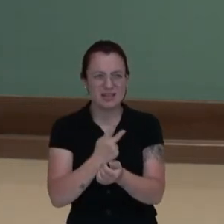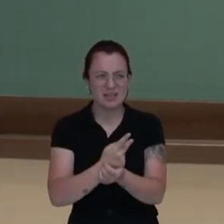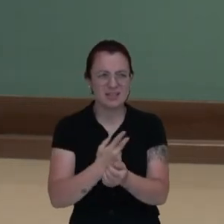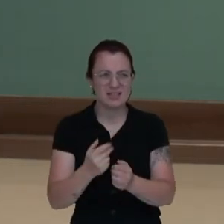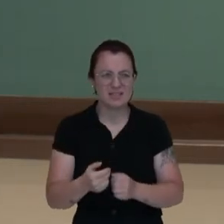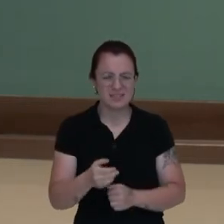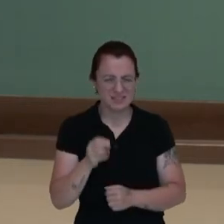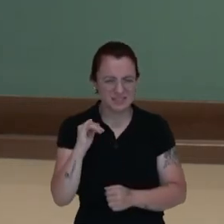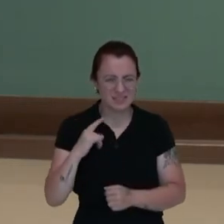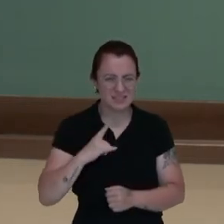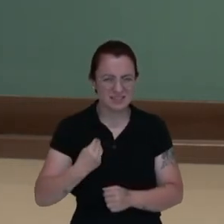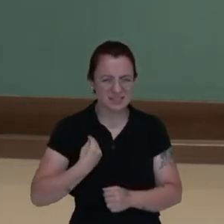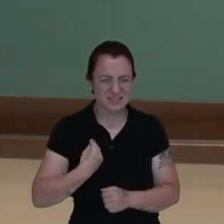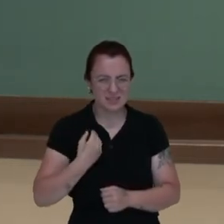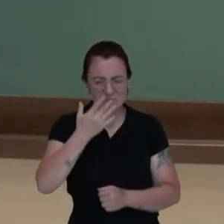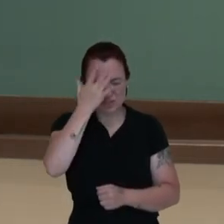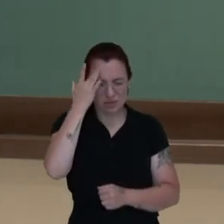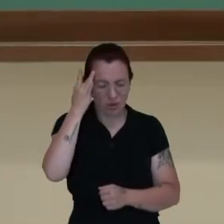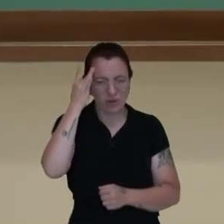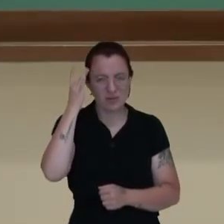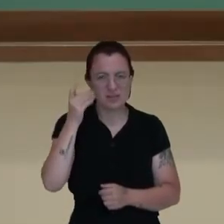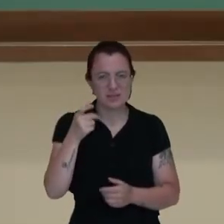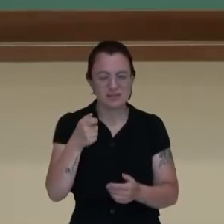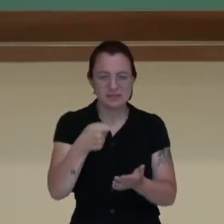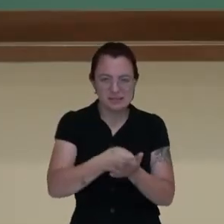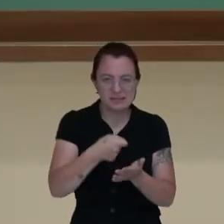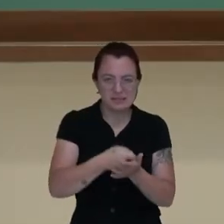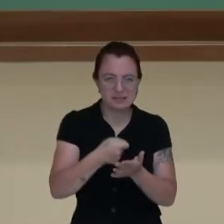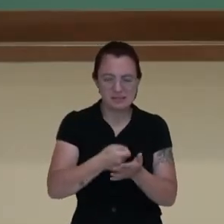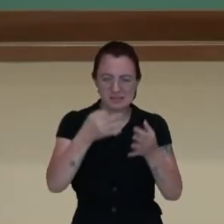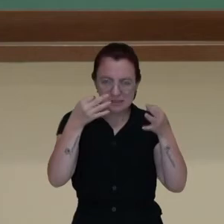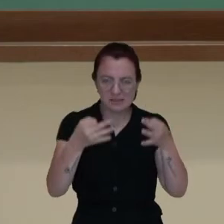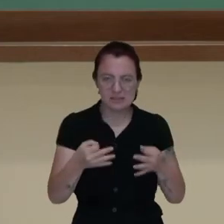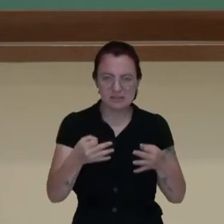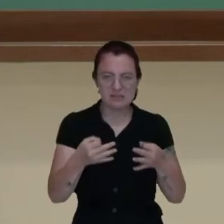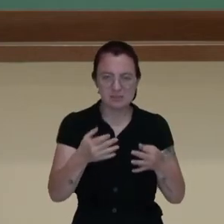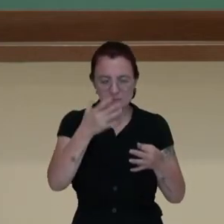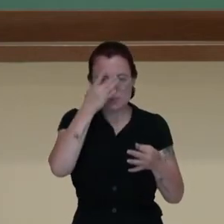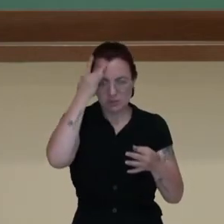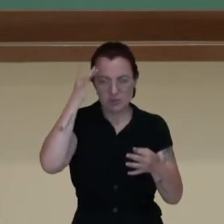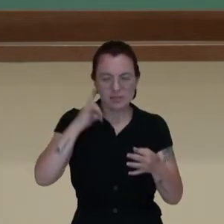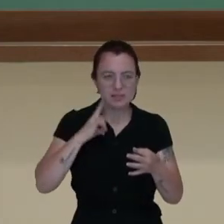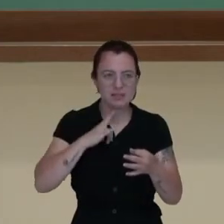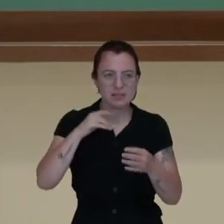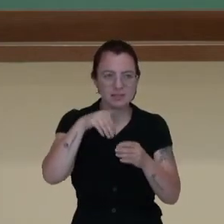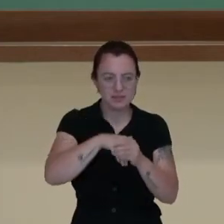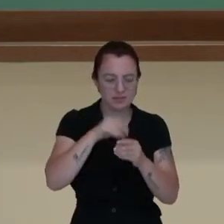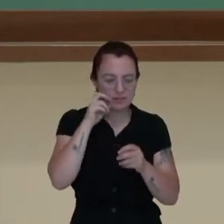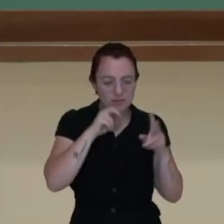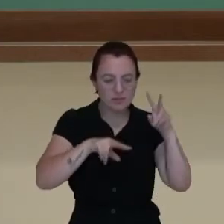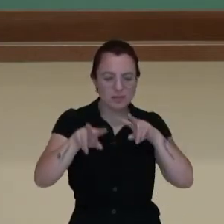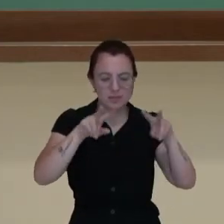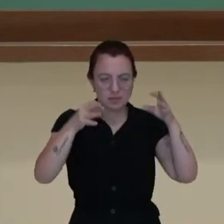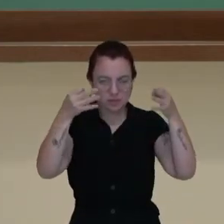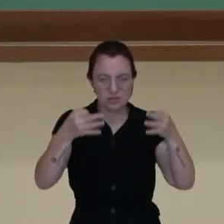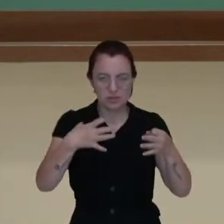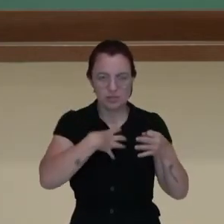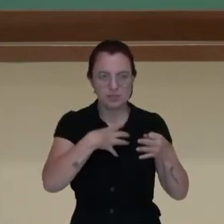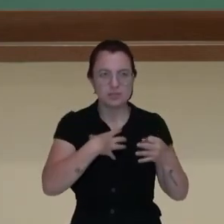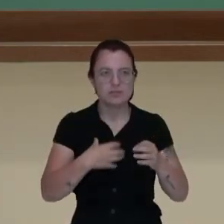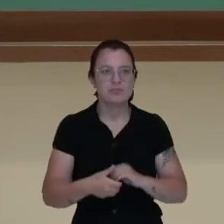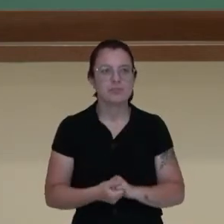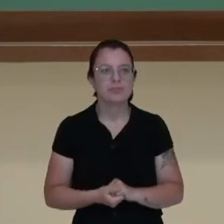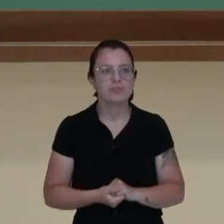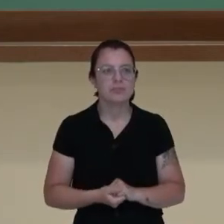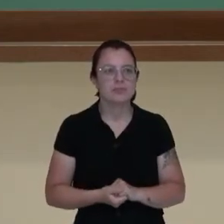cabresto ainda? Será que ela foi exatamente, as urnas foram vistas de uma maneira correta,